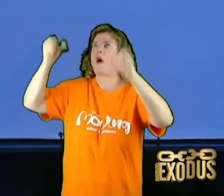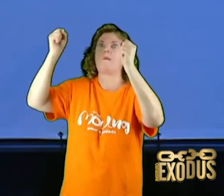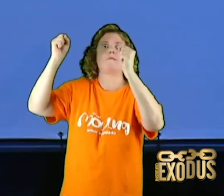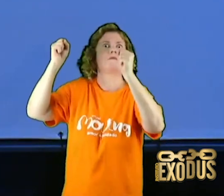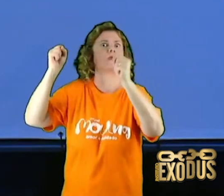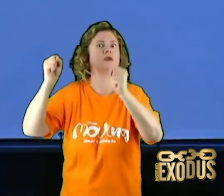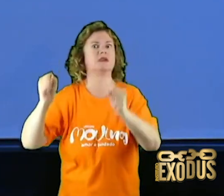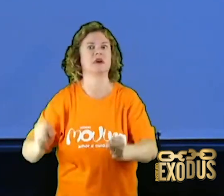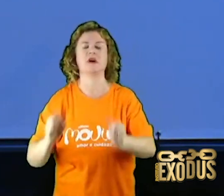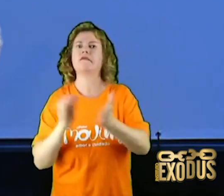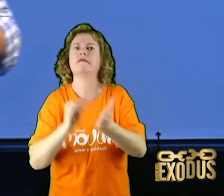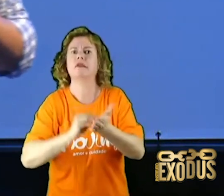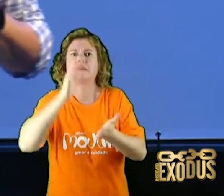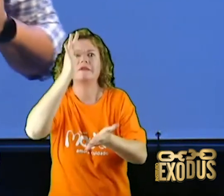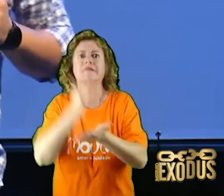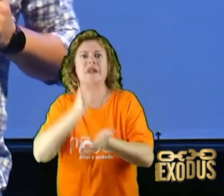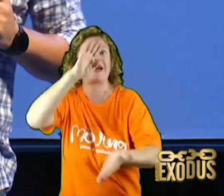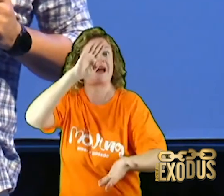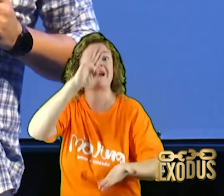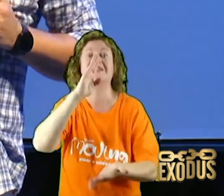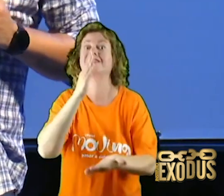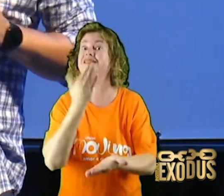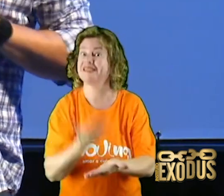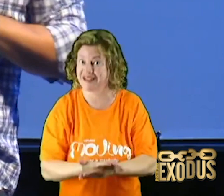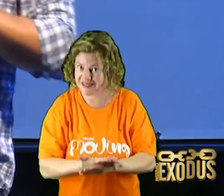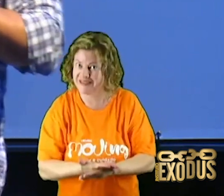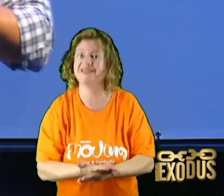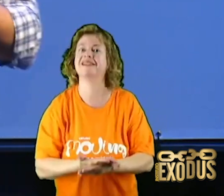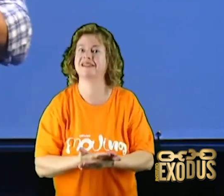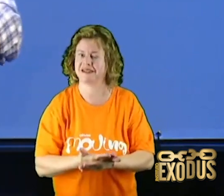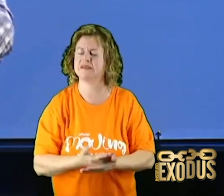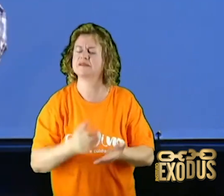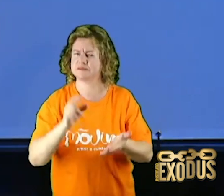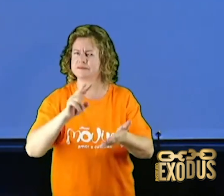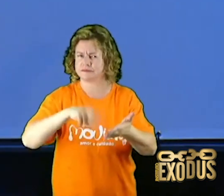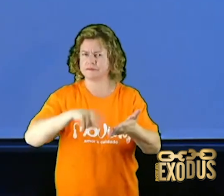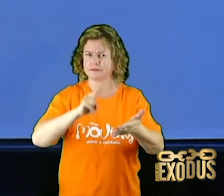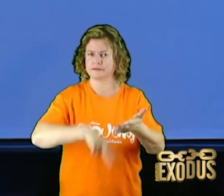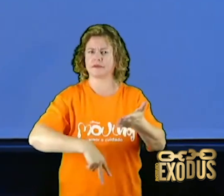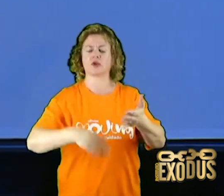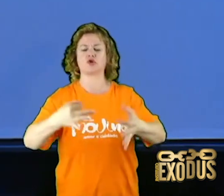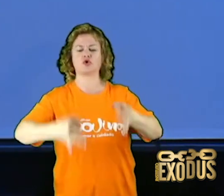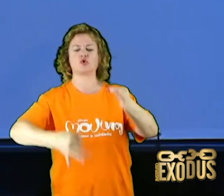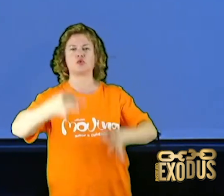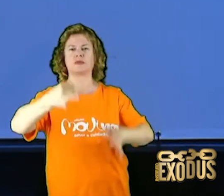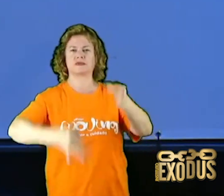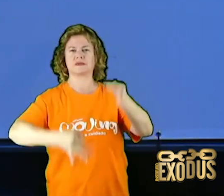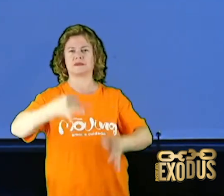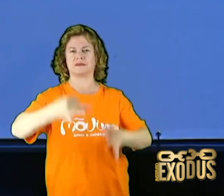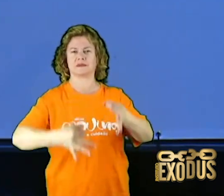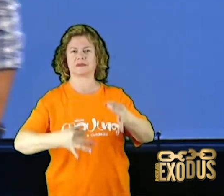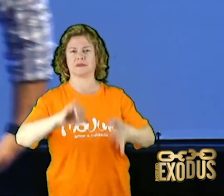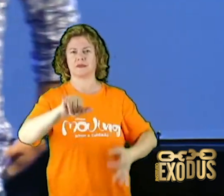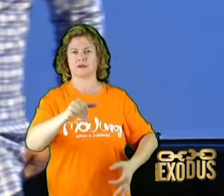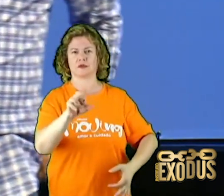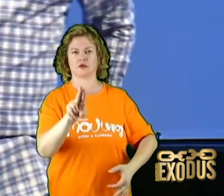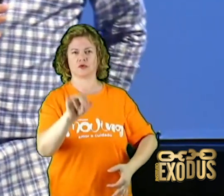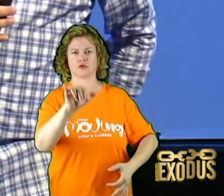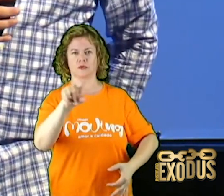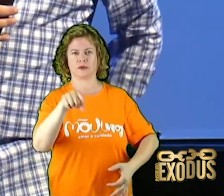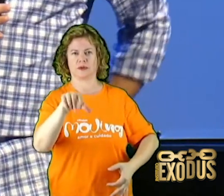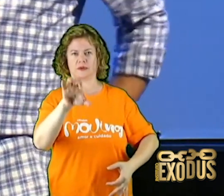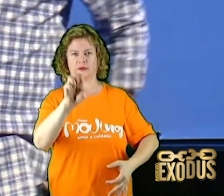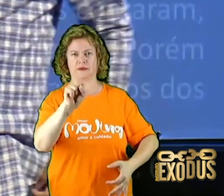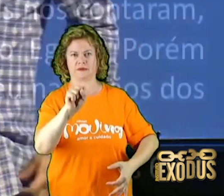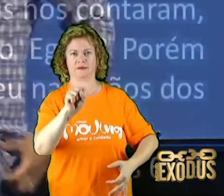mais. E eu quero ler um texto aqui, que está no livro de Juízes, capítulo 6. Onde está o